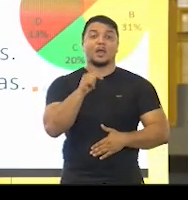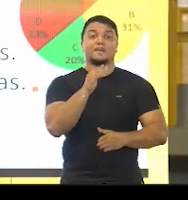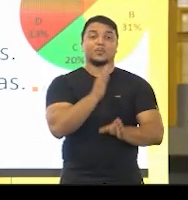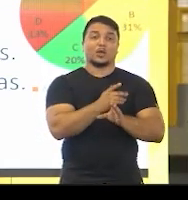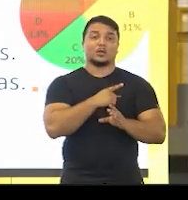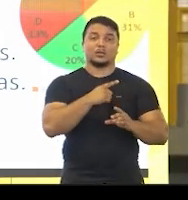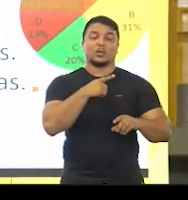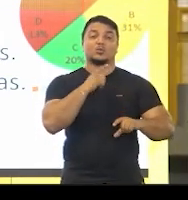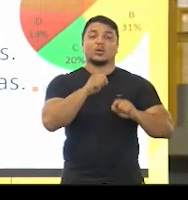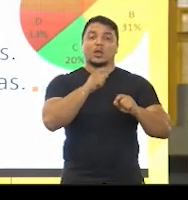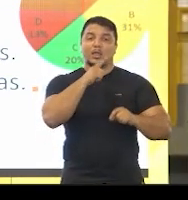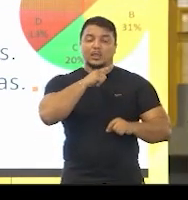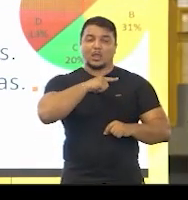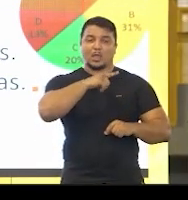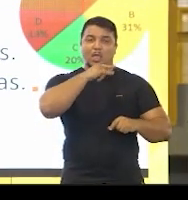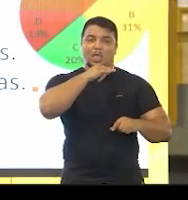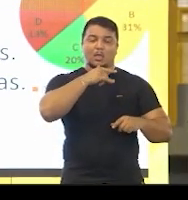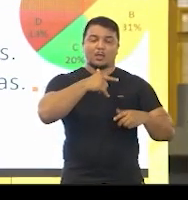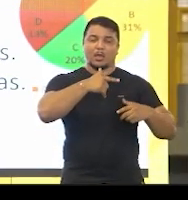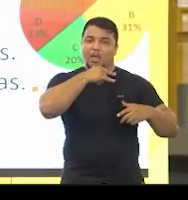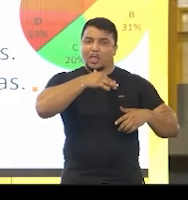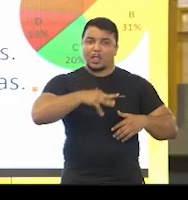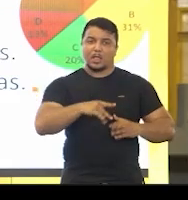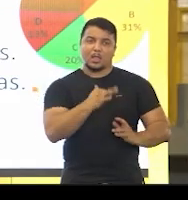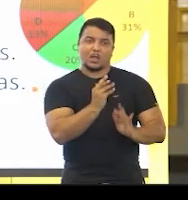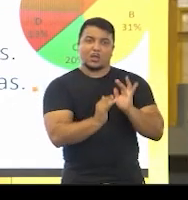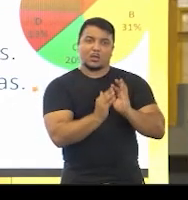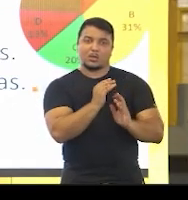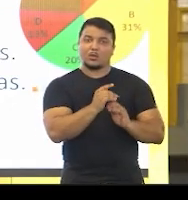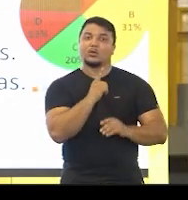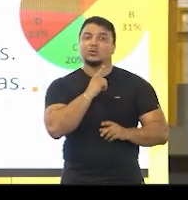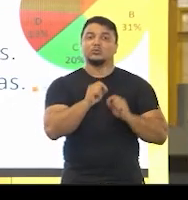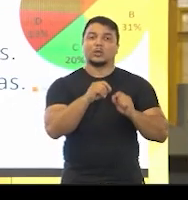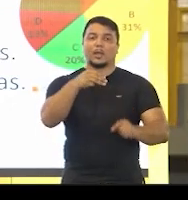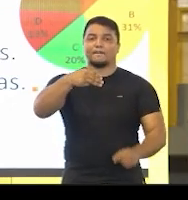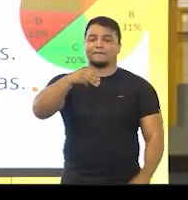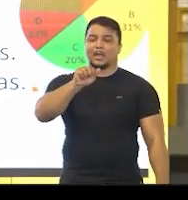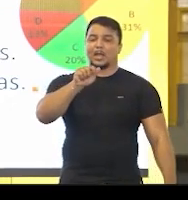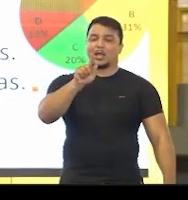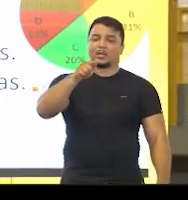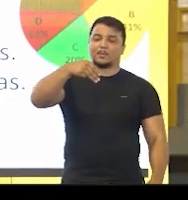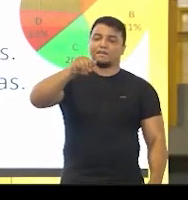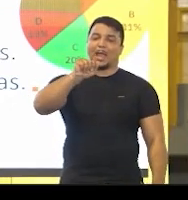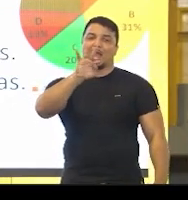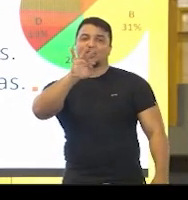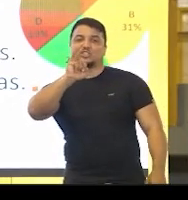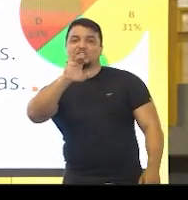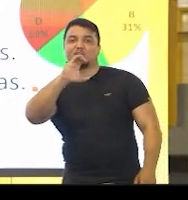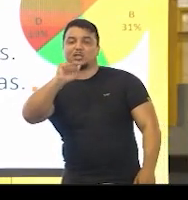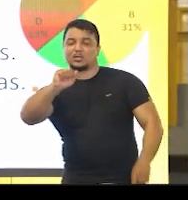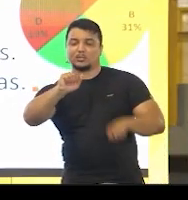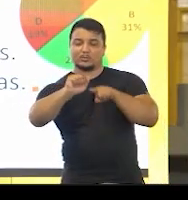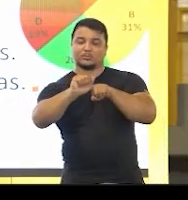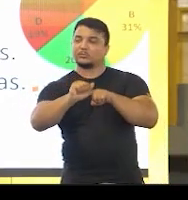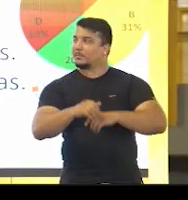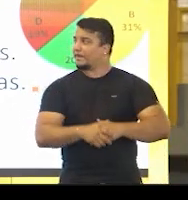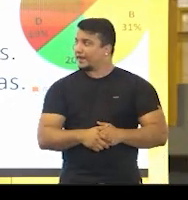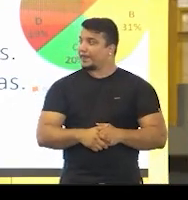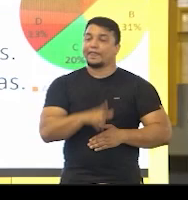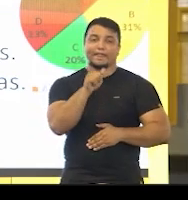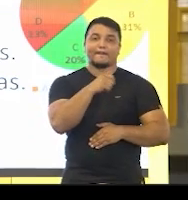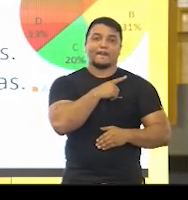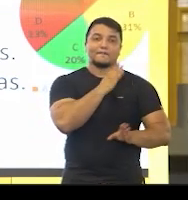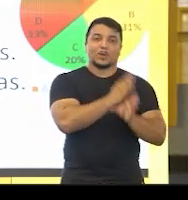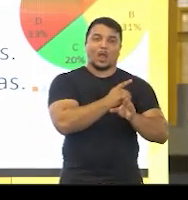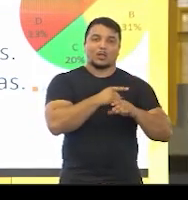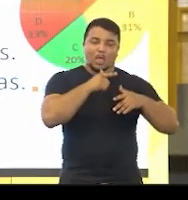da solidificação do... Olha o nome da rocha. Como é o nome da rocha?